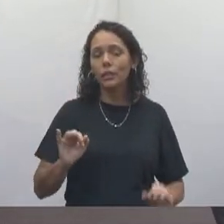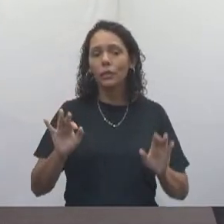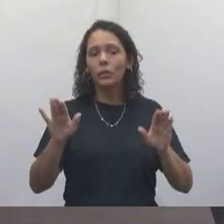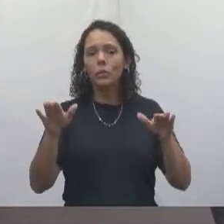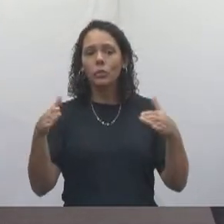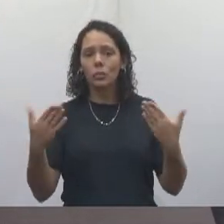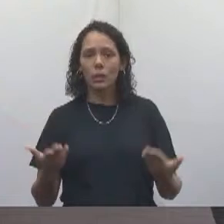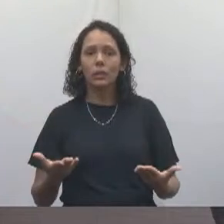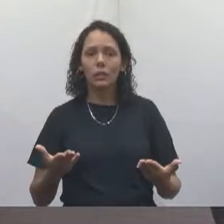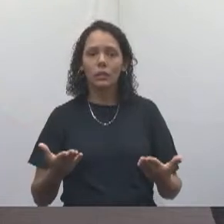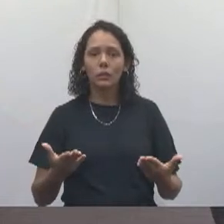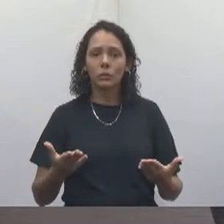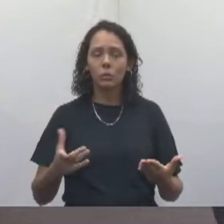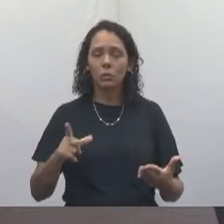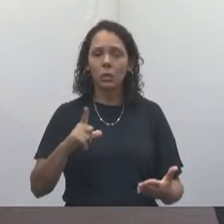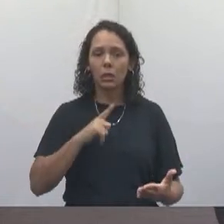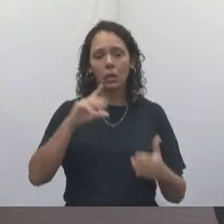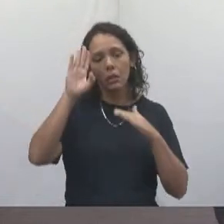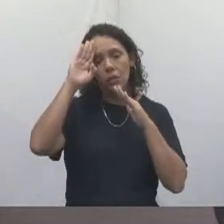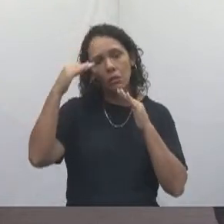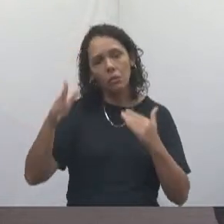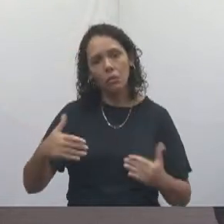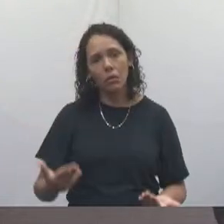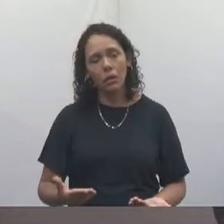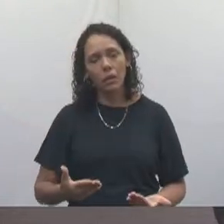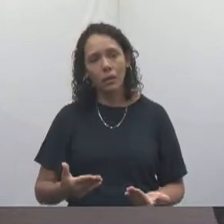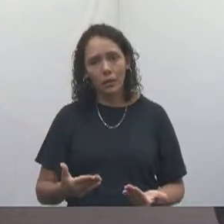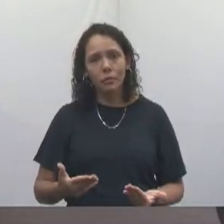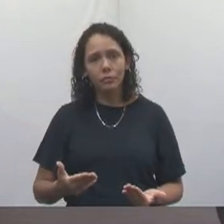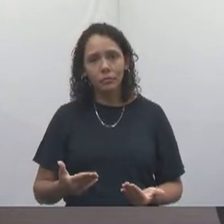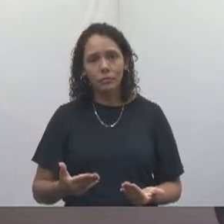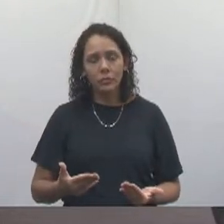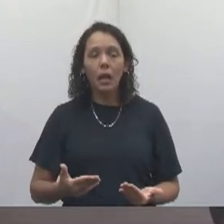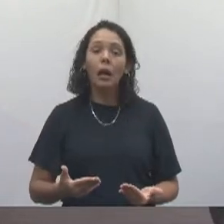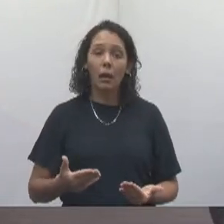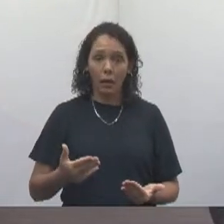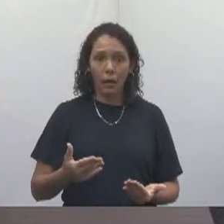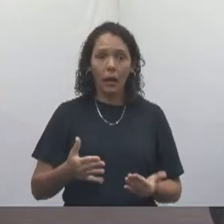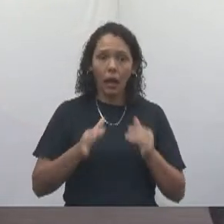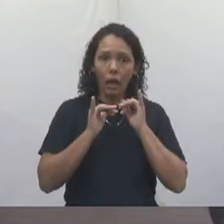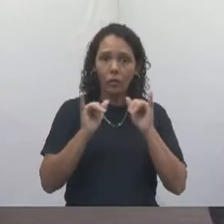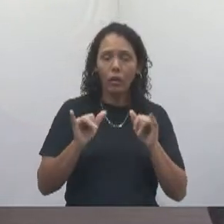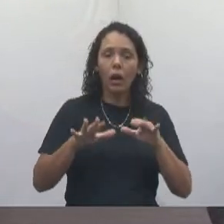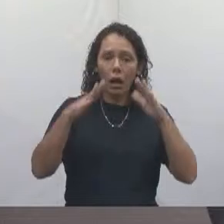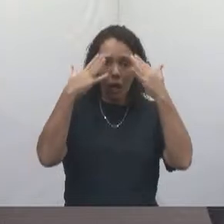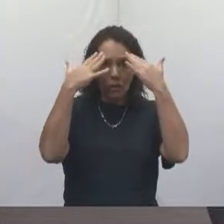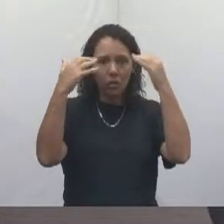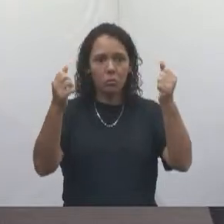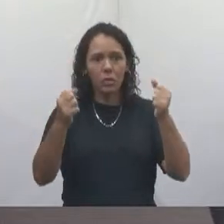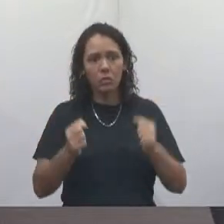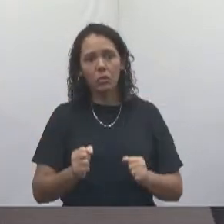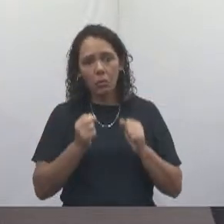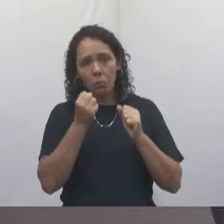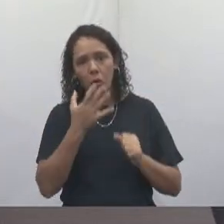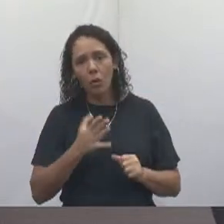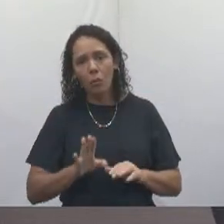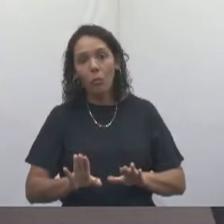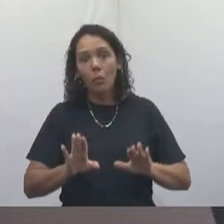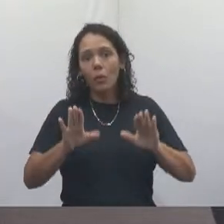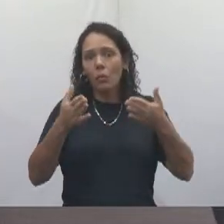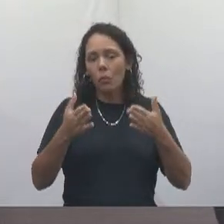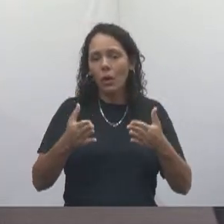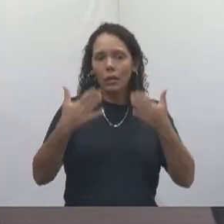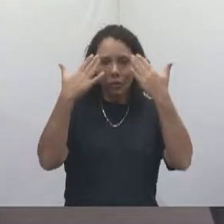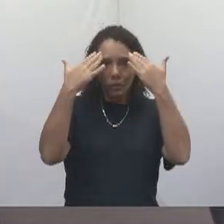o engrandece, ele reconhece, não é, o Tribunal de Contas. Agora, quando há uma crítica no